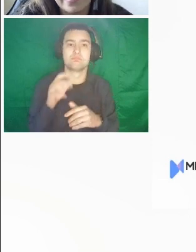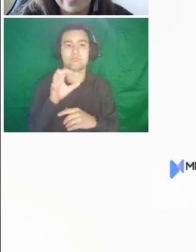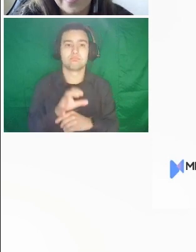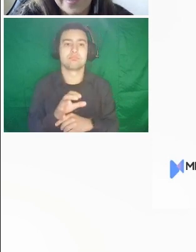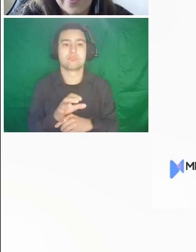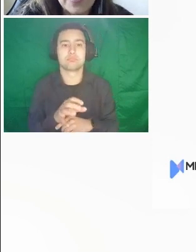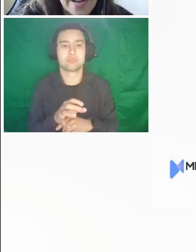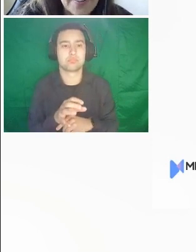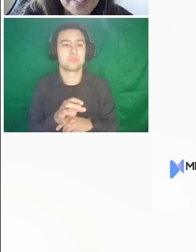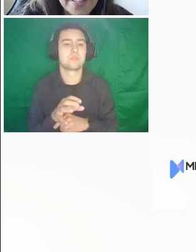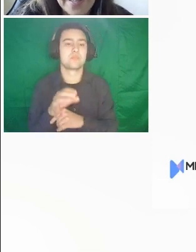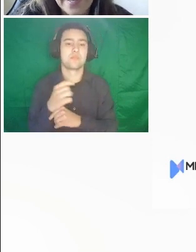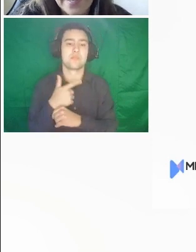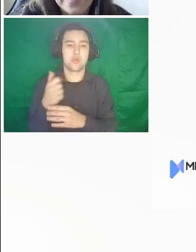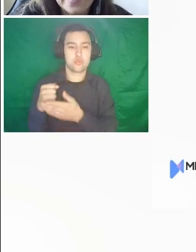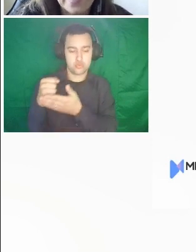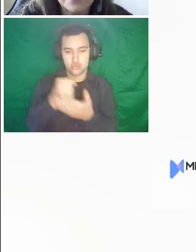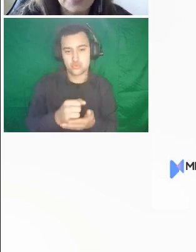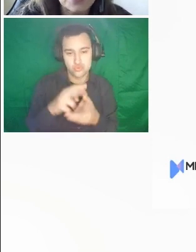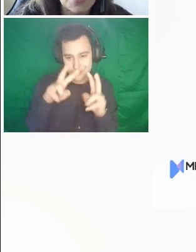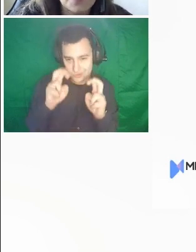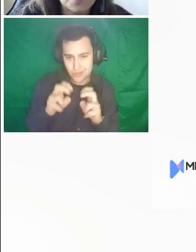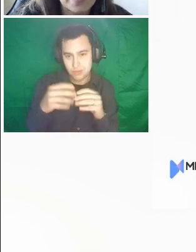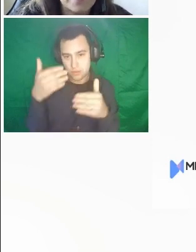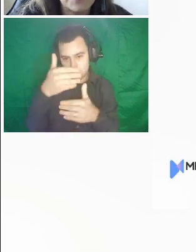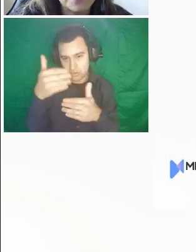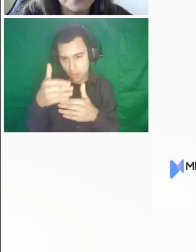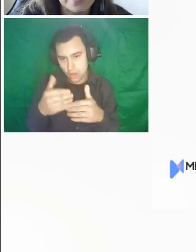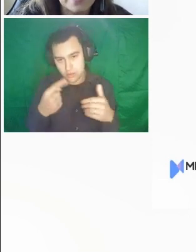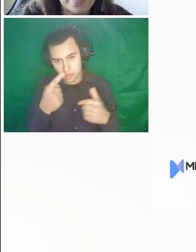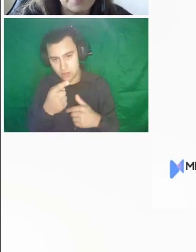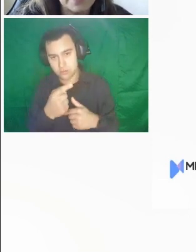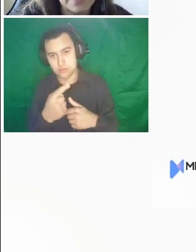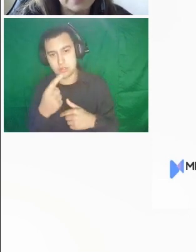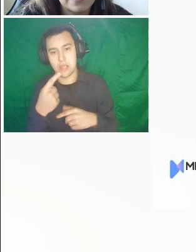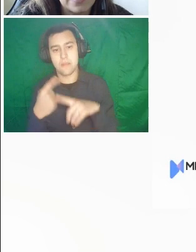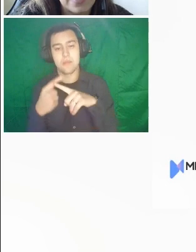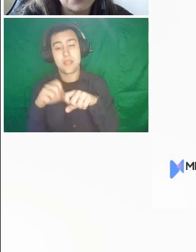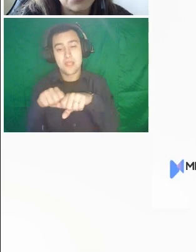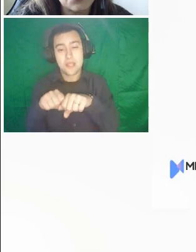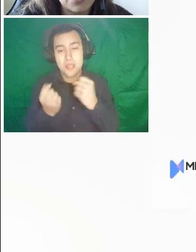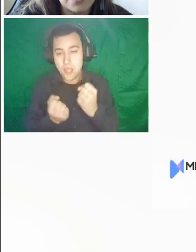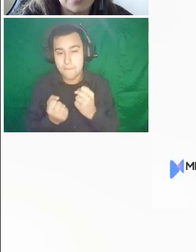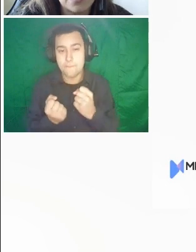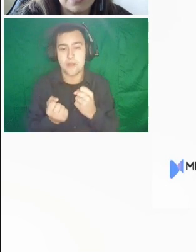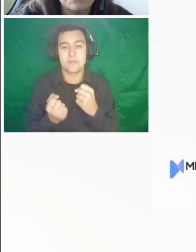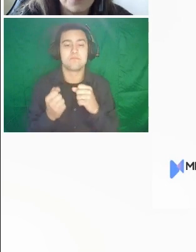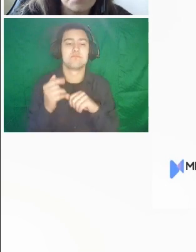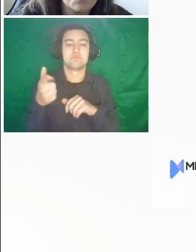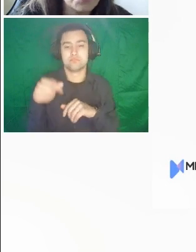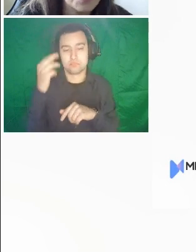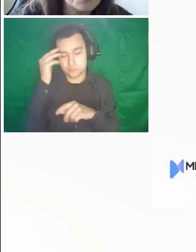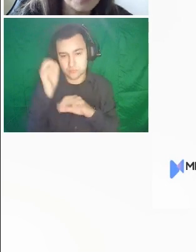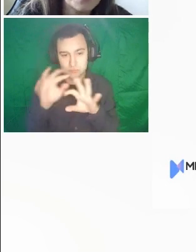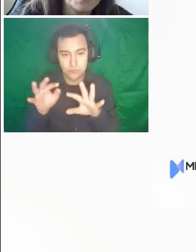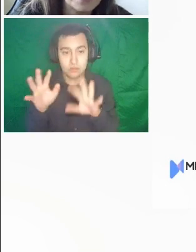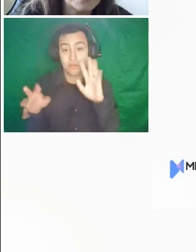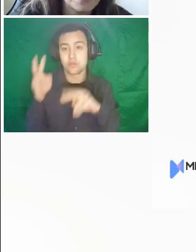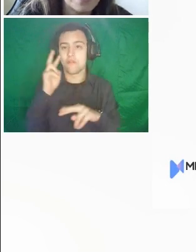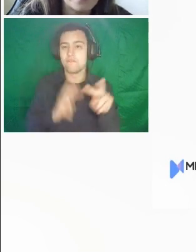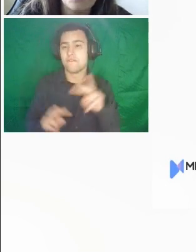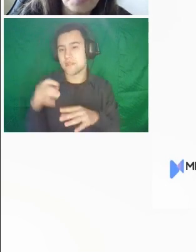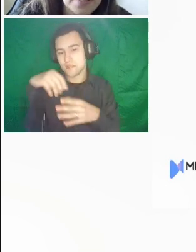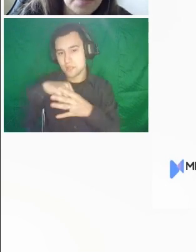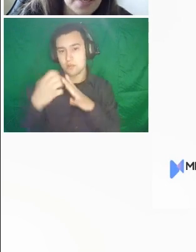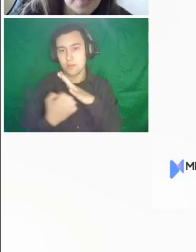eh eu trago esse esse slide aqui geralmente para fazer essa quebra né a gente vê muito isso nas empresas